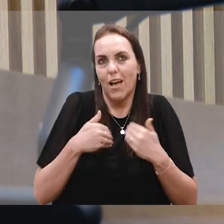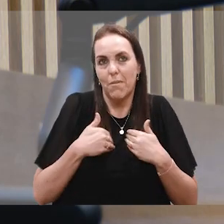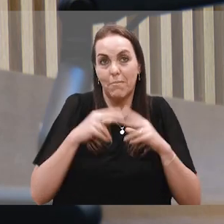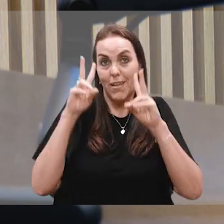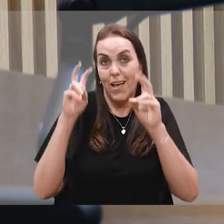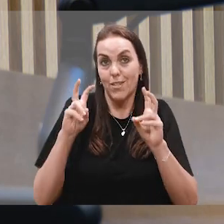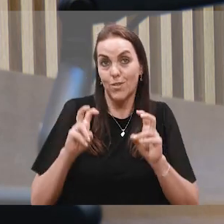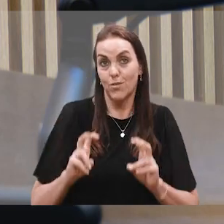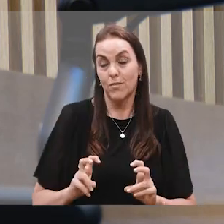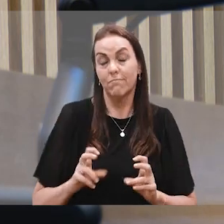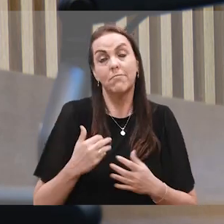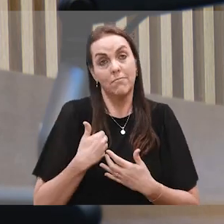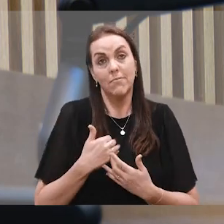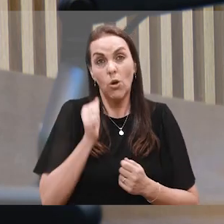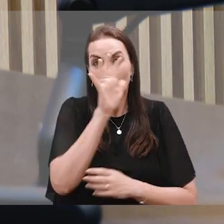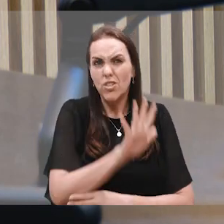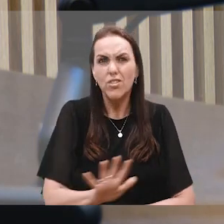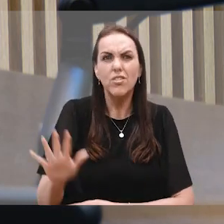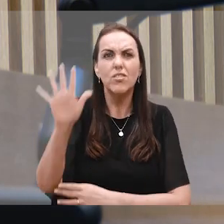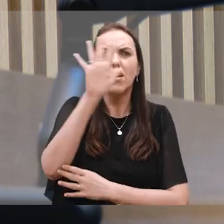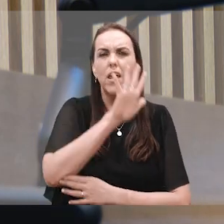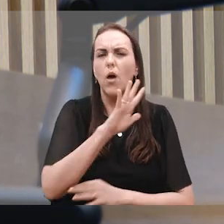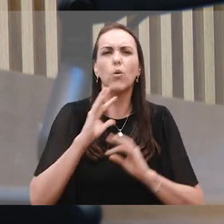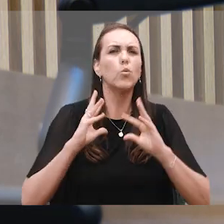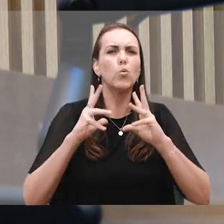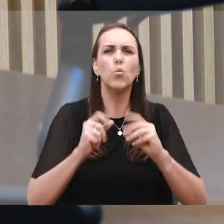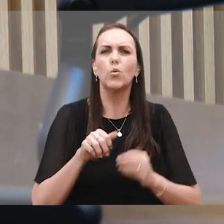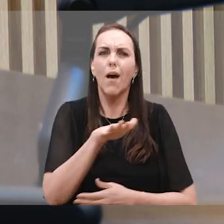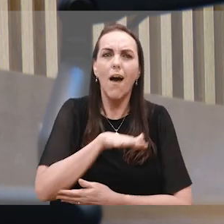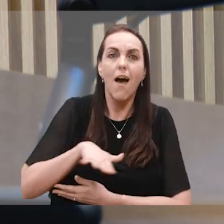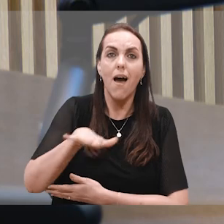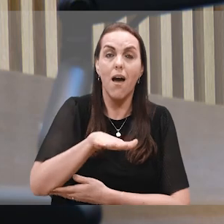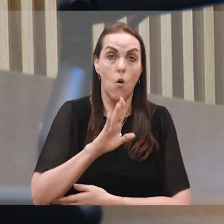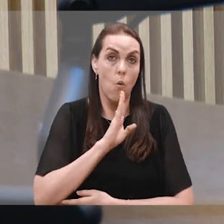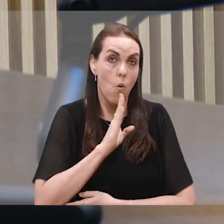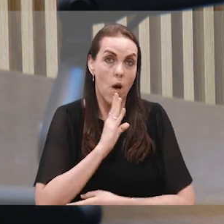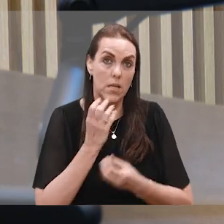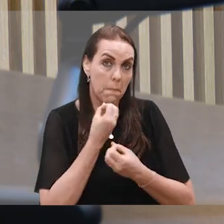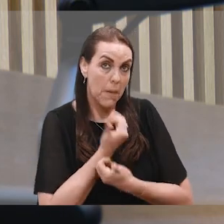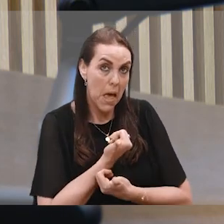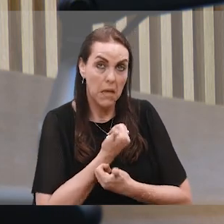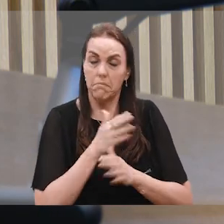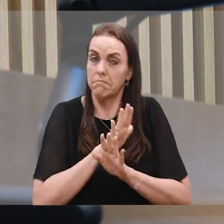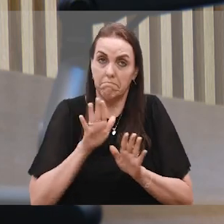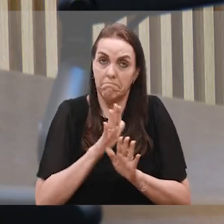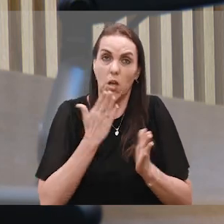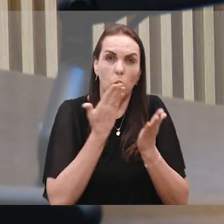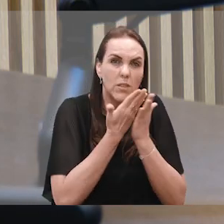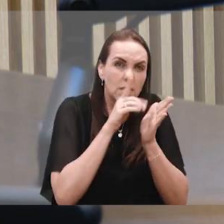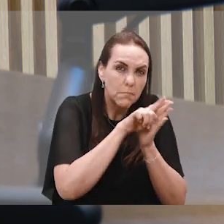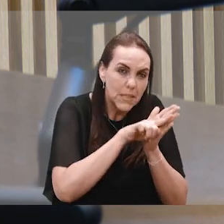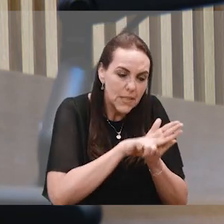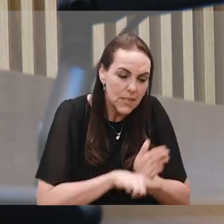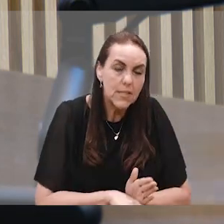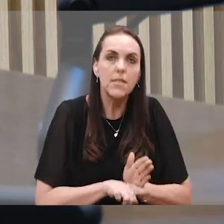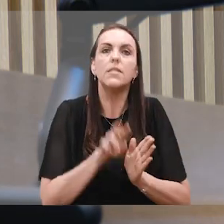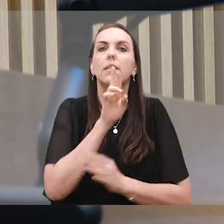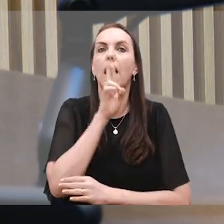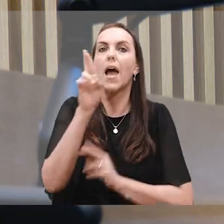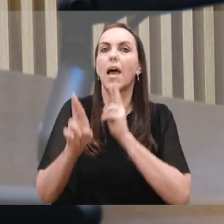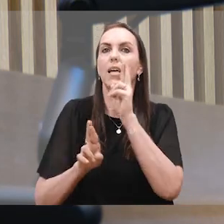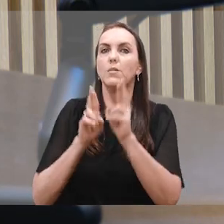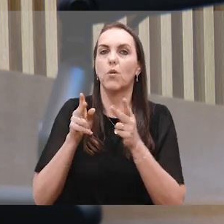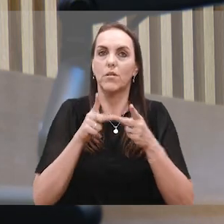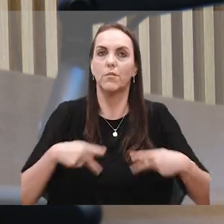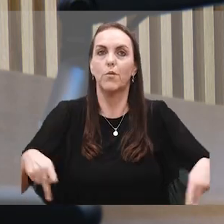mim e sou meio generalista, assim, todas as áreas, mesmo que eu não conheço, eu vou estudar para dar esse